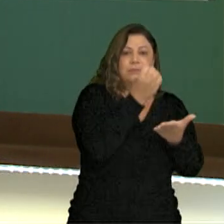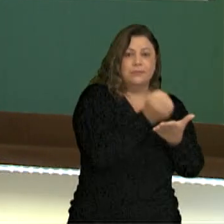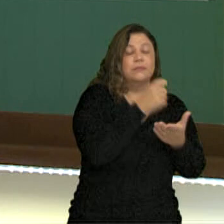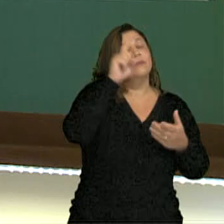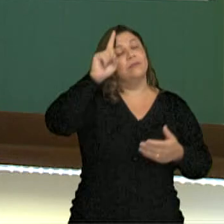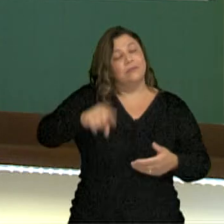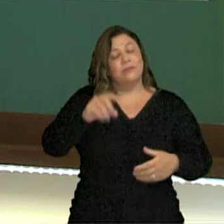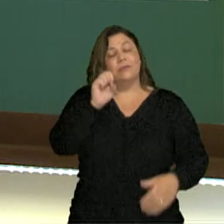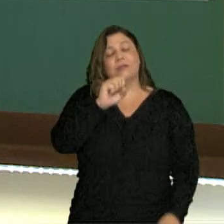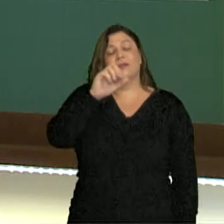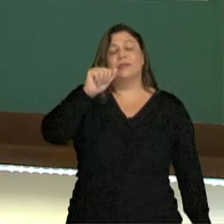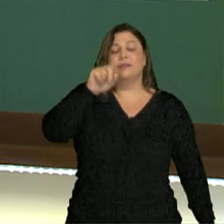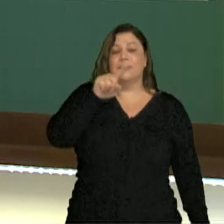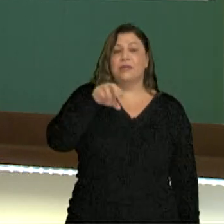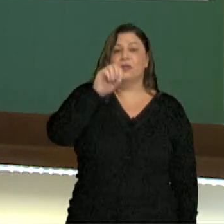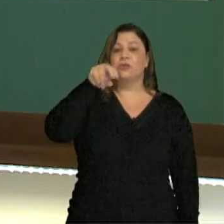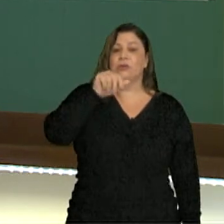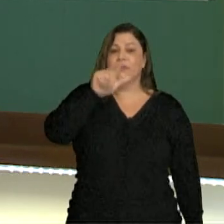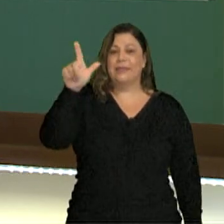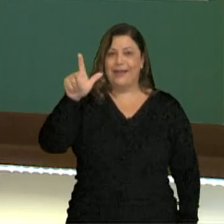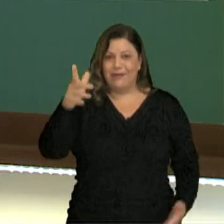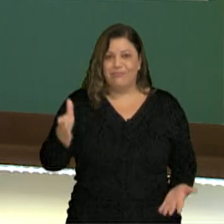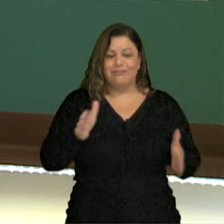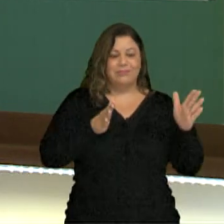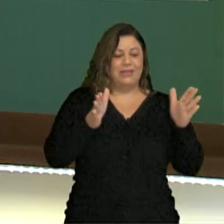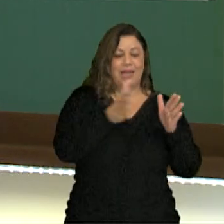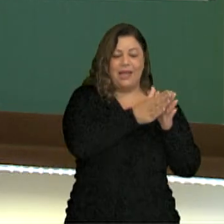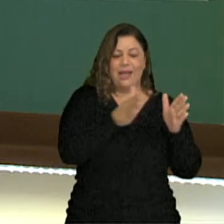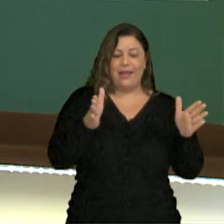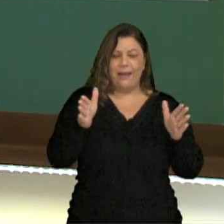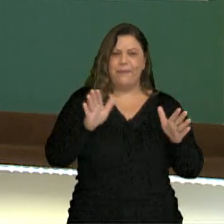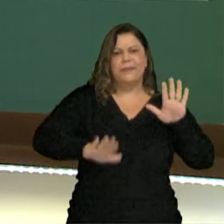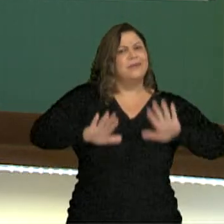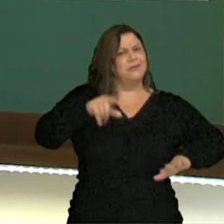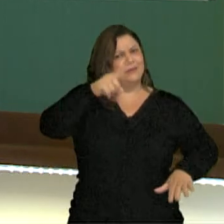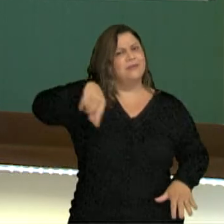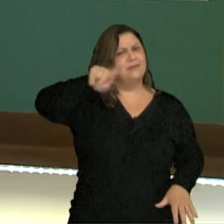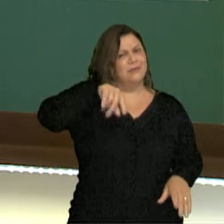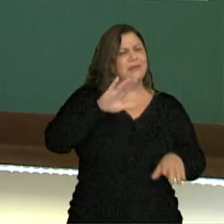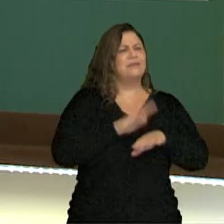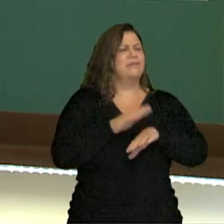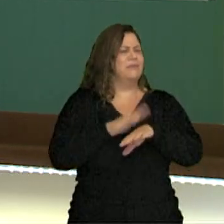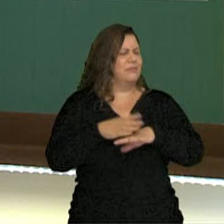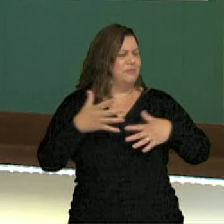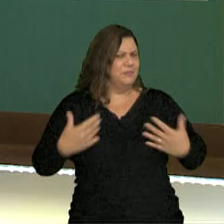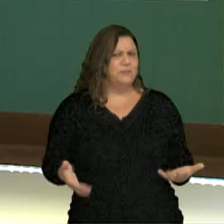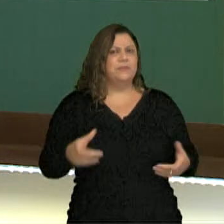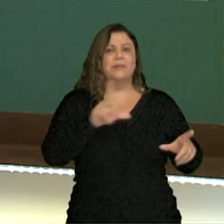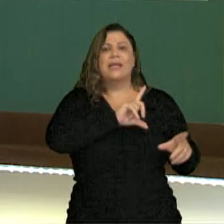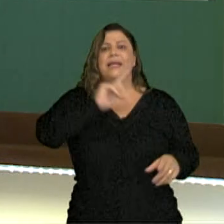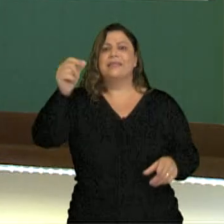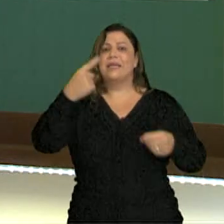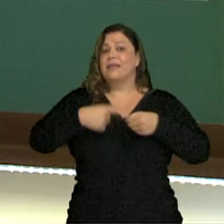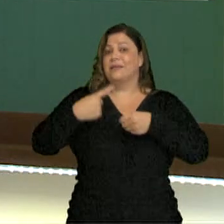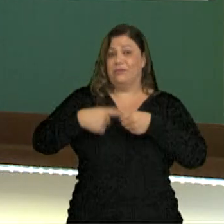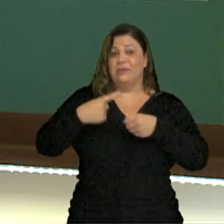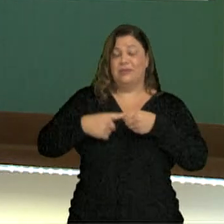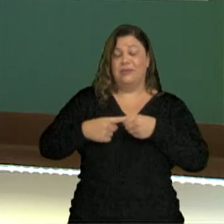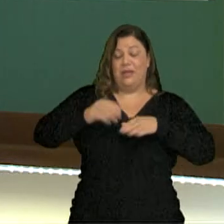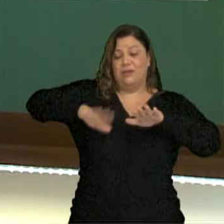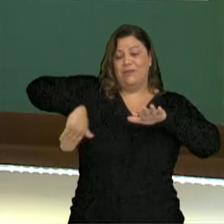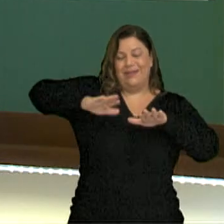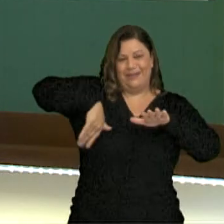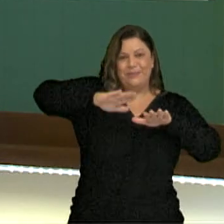migração sazonal, em épocas. Às vezes você faz isso também. Você sai da sua cidade e vai lá para o litoral,